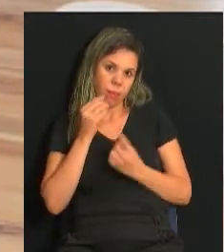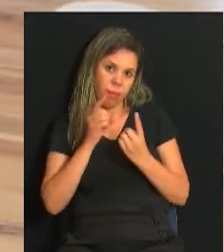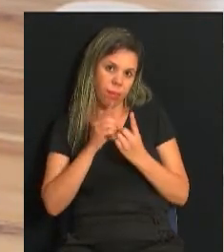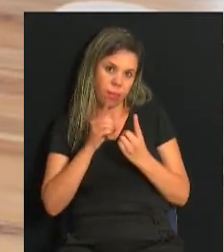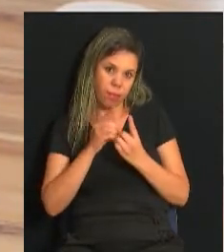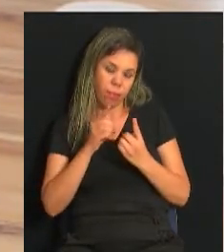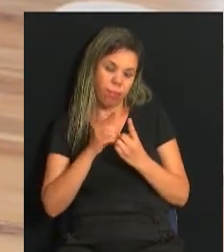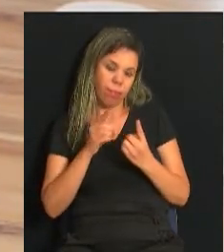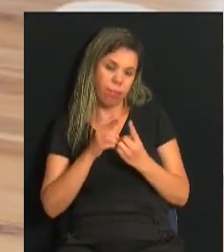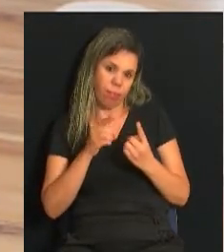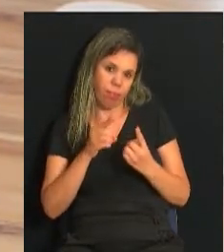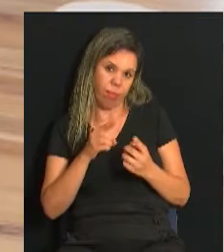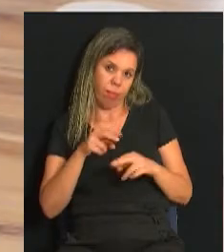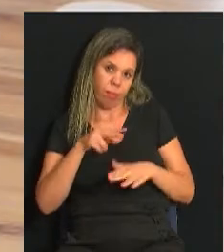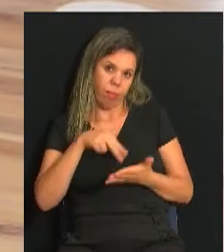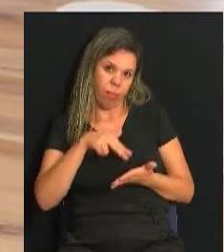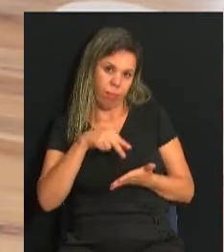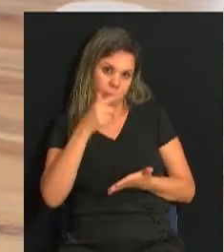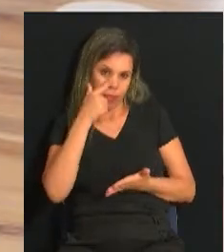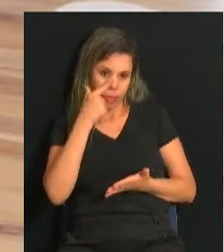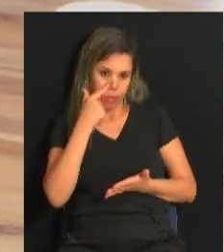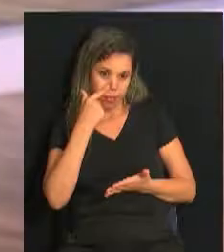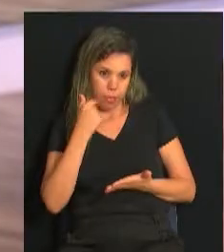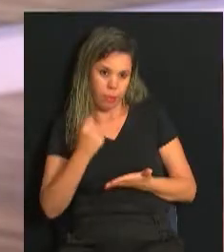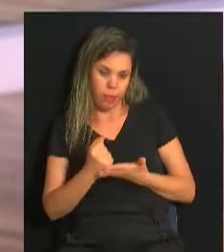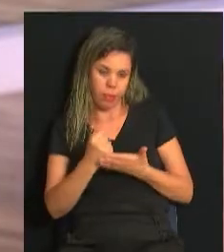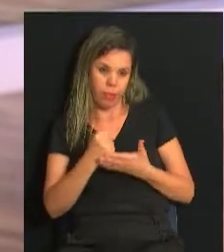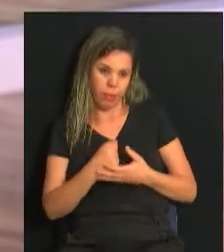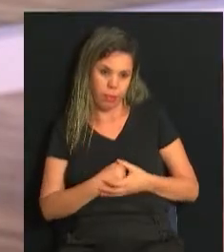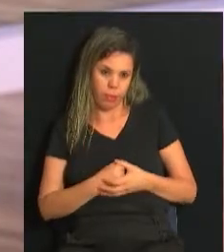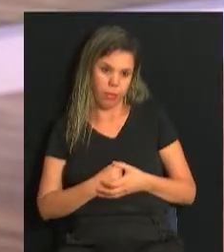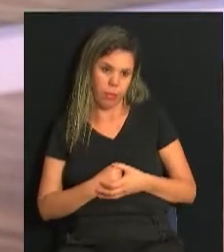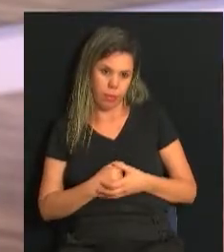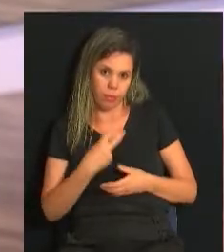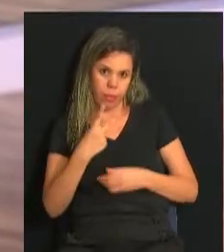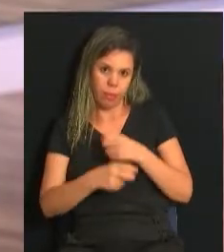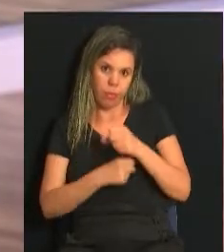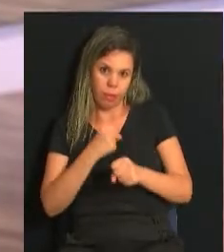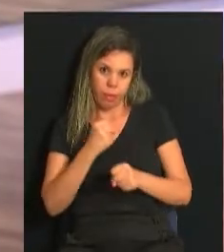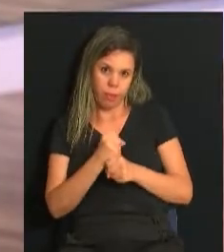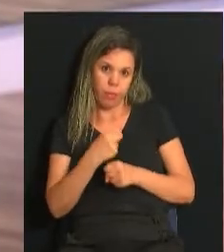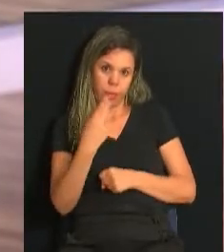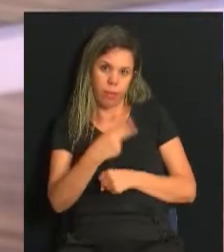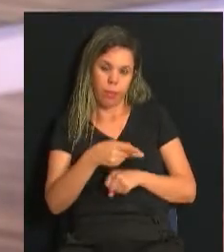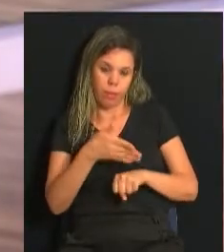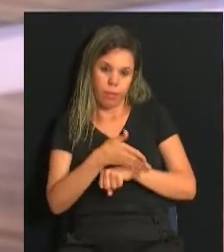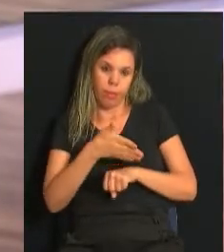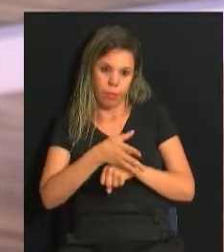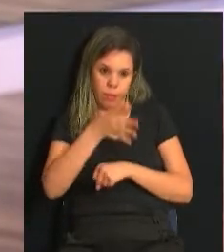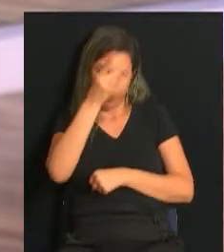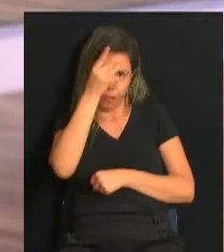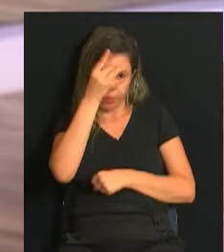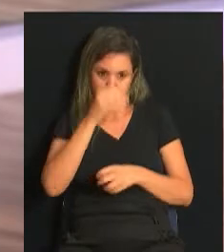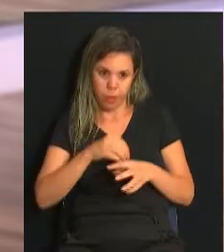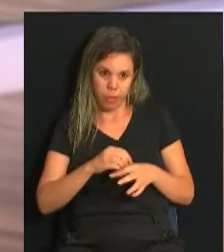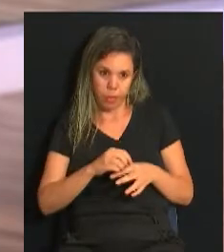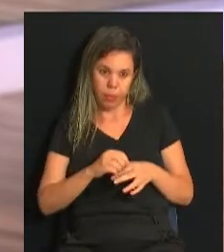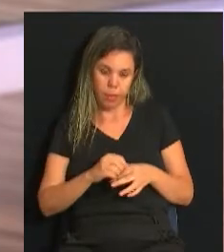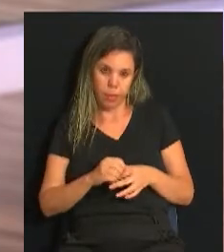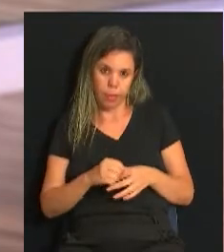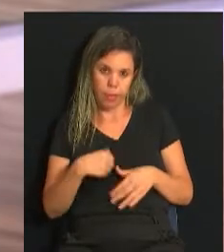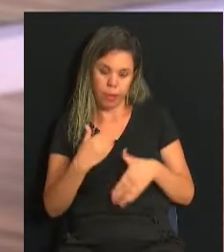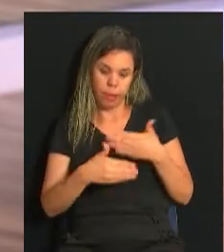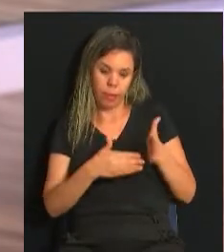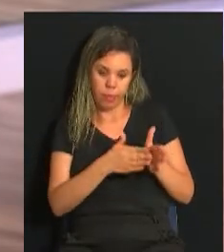eu falei logo como uma ajudante legal foi dois anos com ele participando aprendendo passei por um